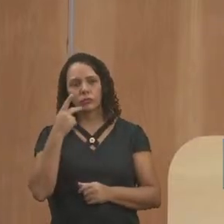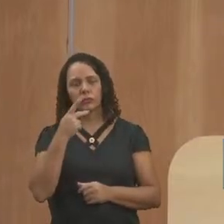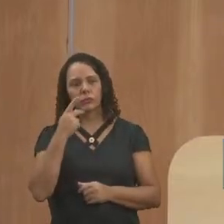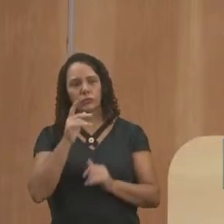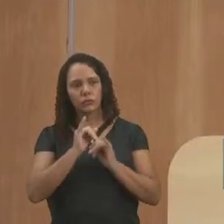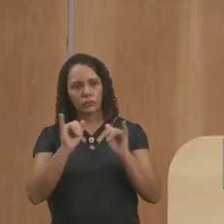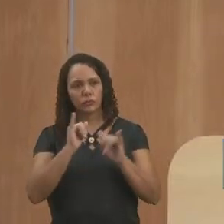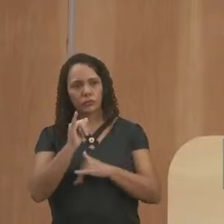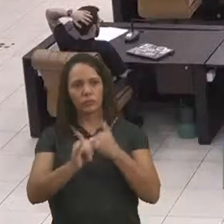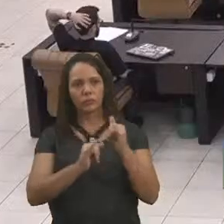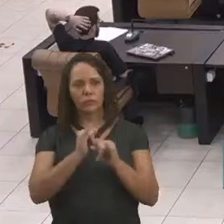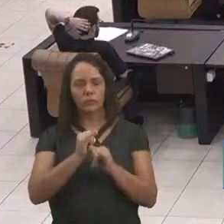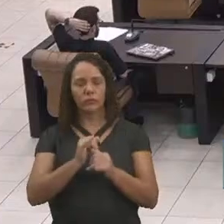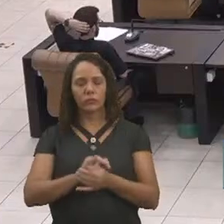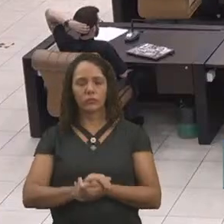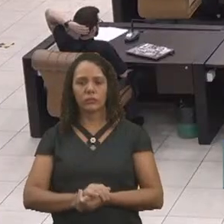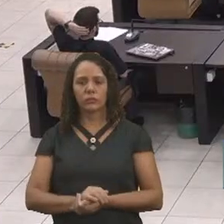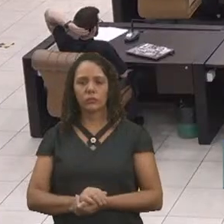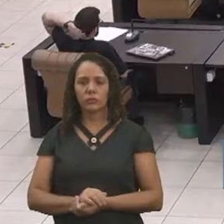internauta.